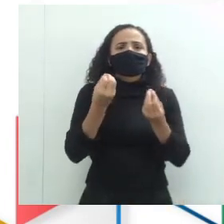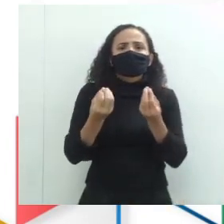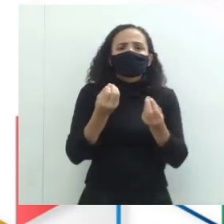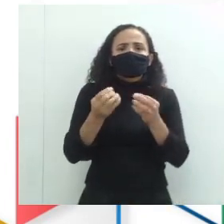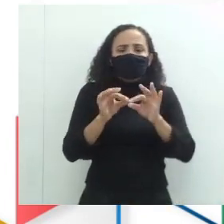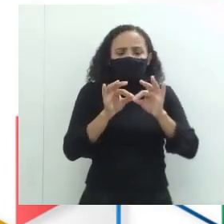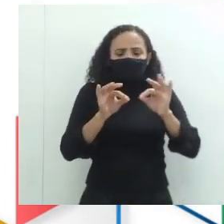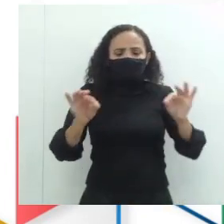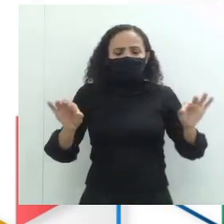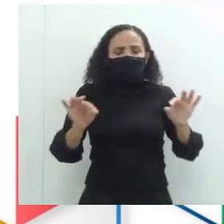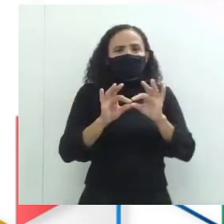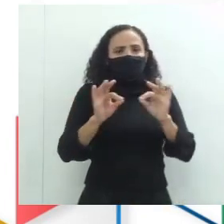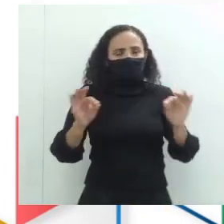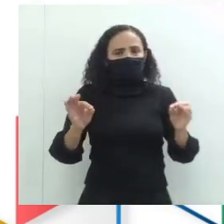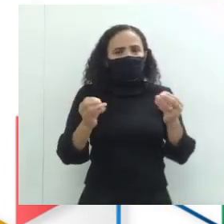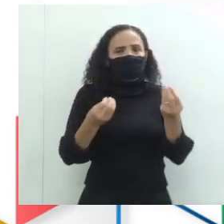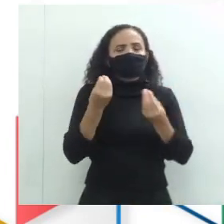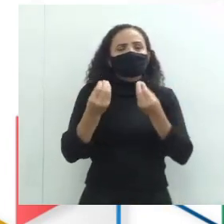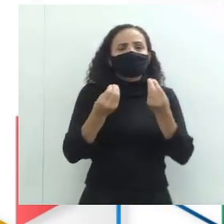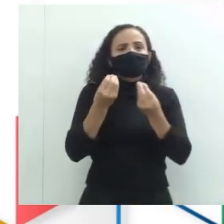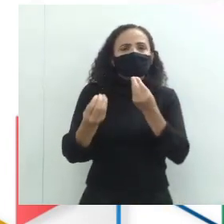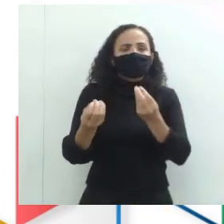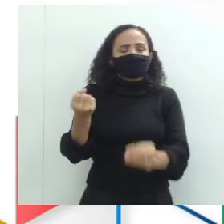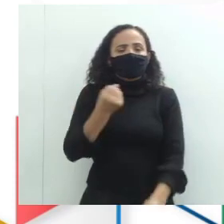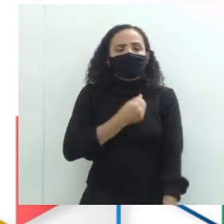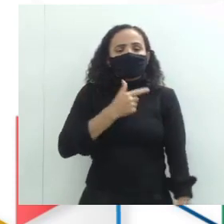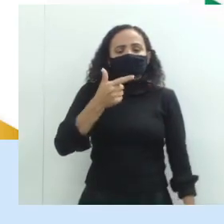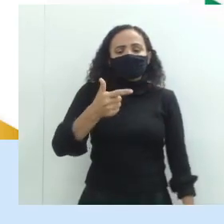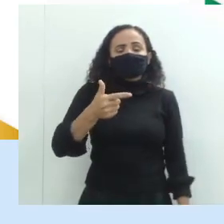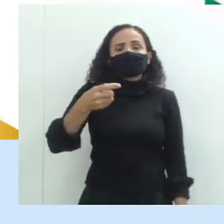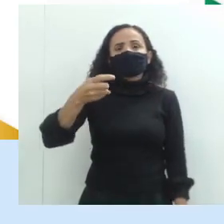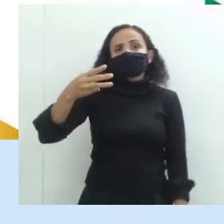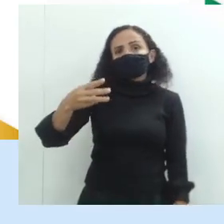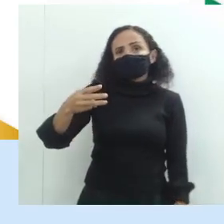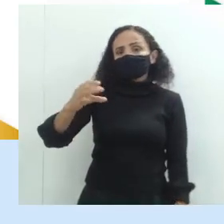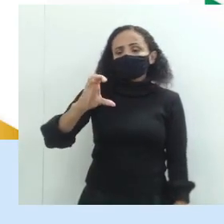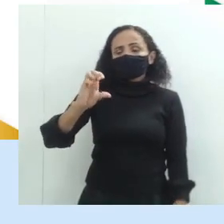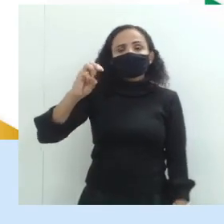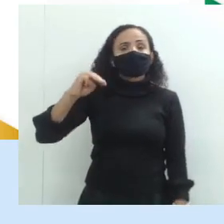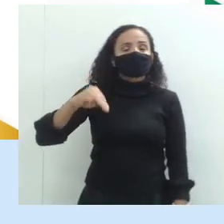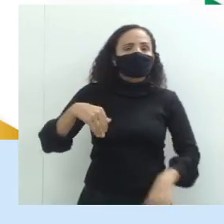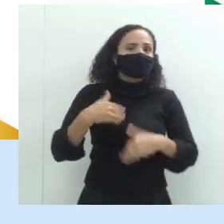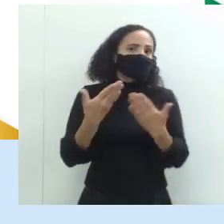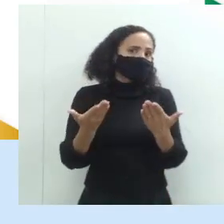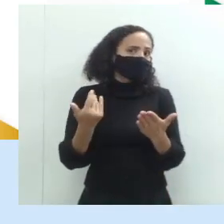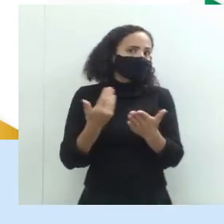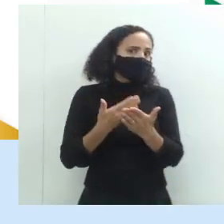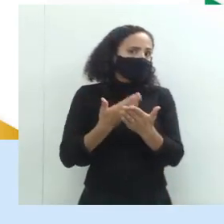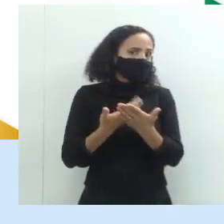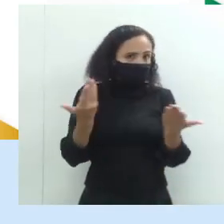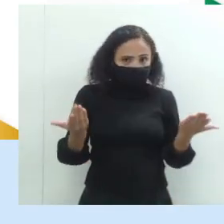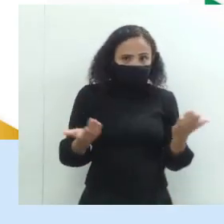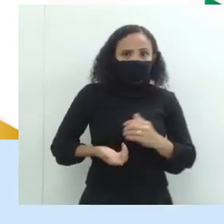um comprimento de 23 centímetros? Essa é a medida que está aí, tá? Vamos ver?